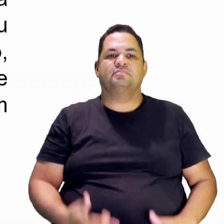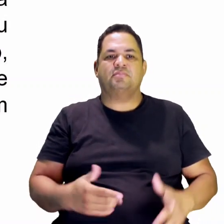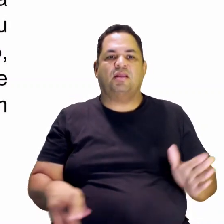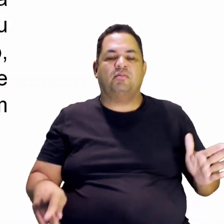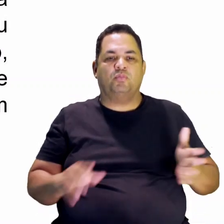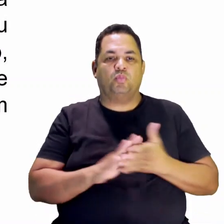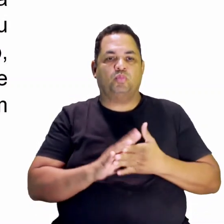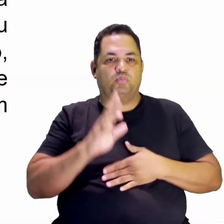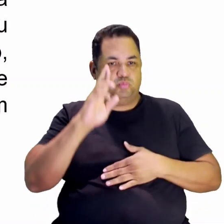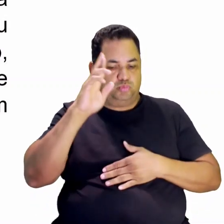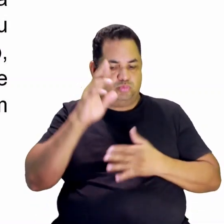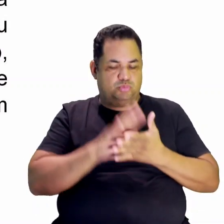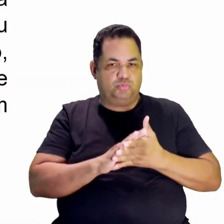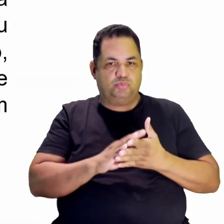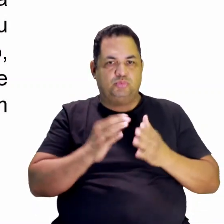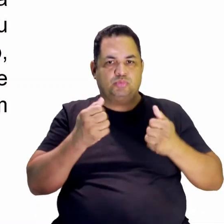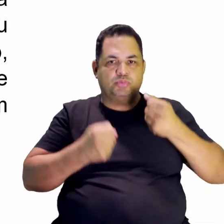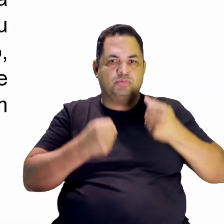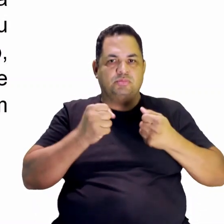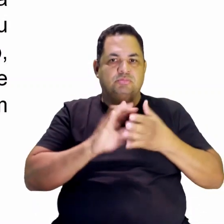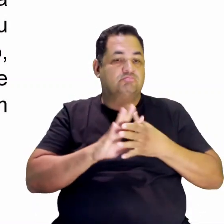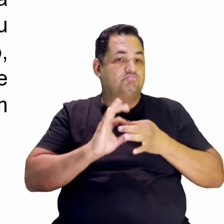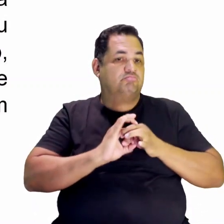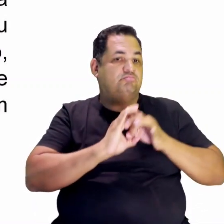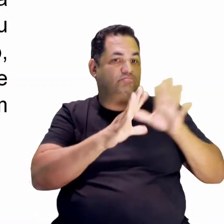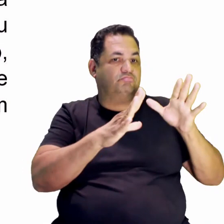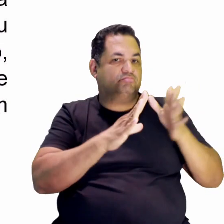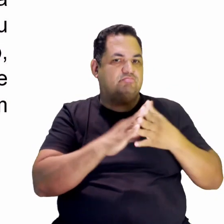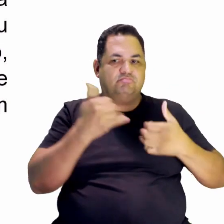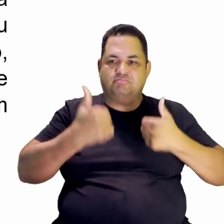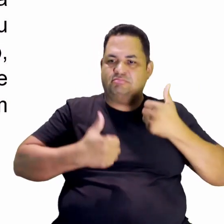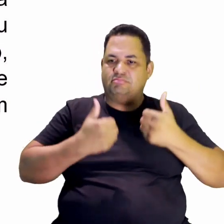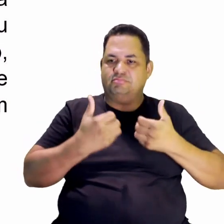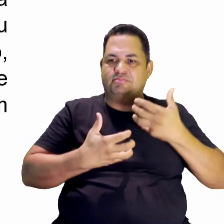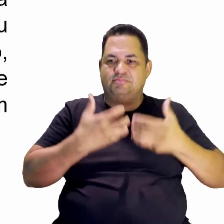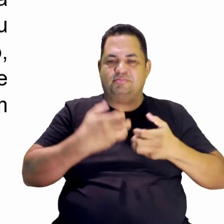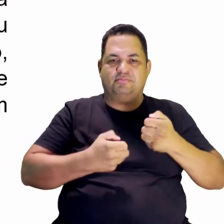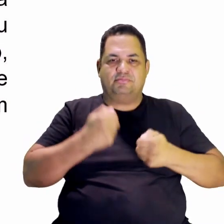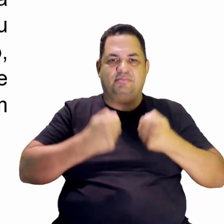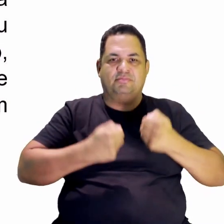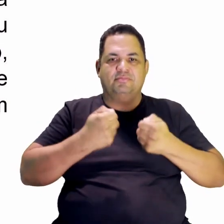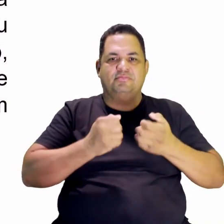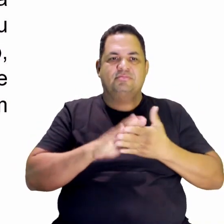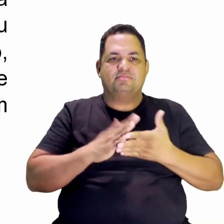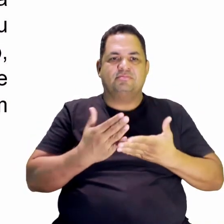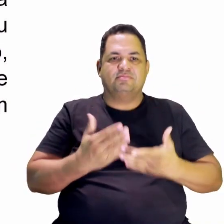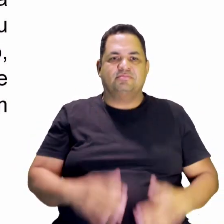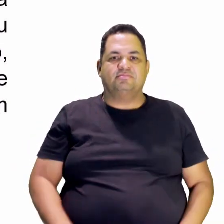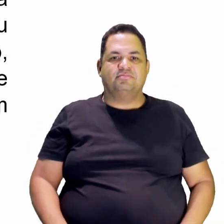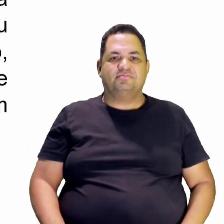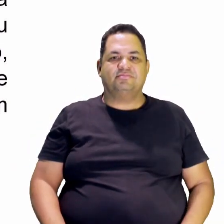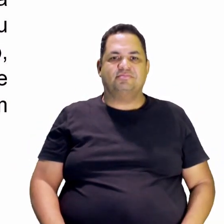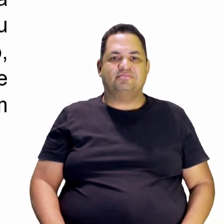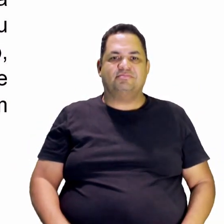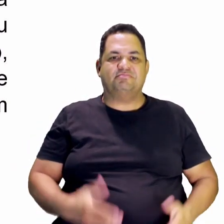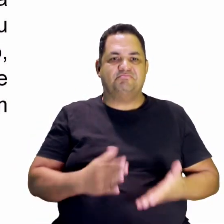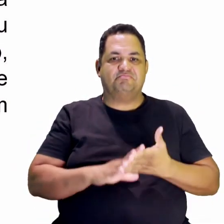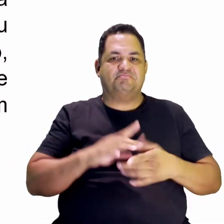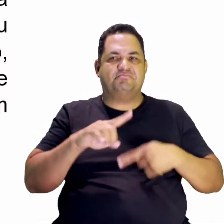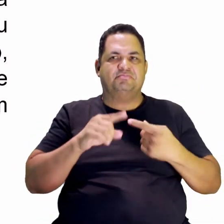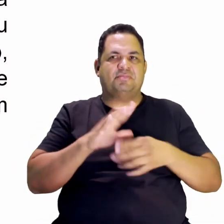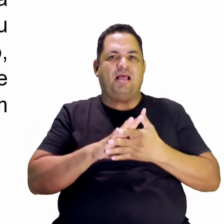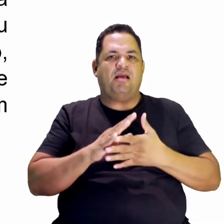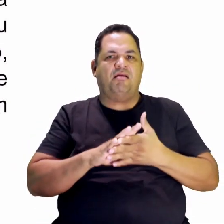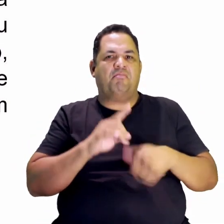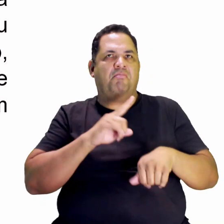proprietário do veículo Zhang Fei não quis saber de abandonar o seu patrimônio, o seu carro, né? Tarde demais para tentar achar um motorista substituto, todos